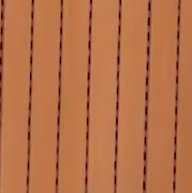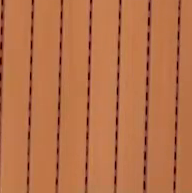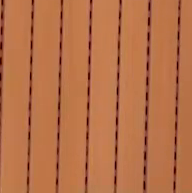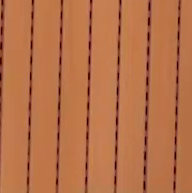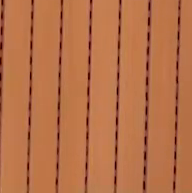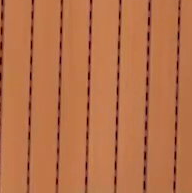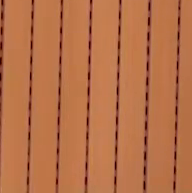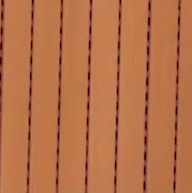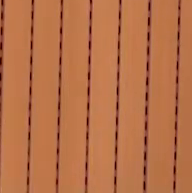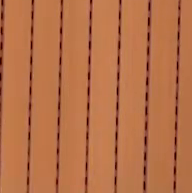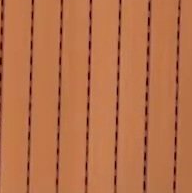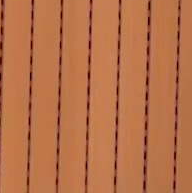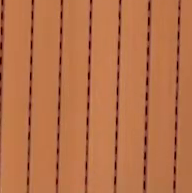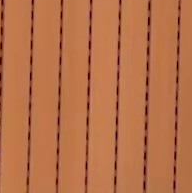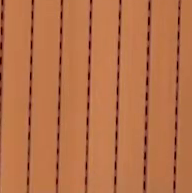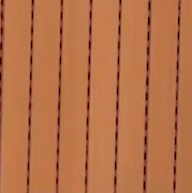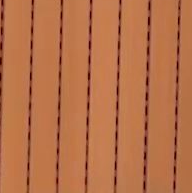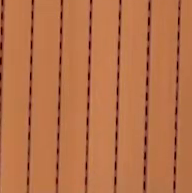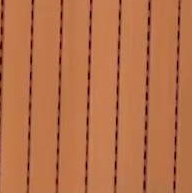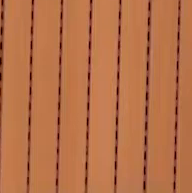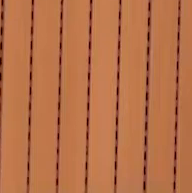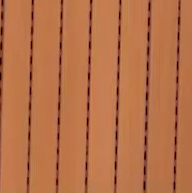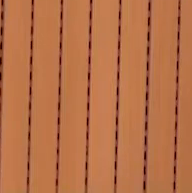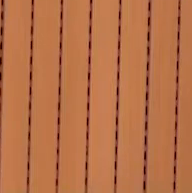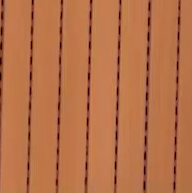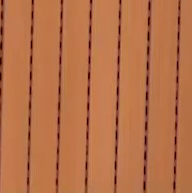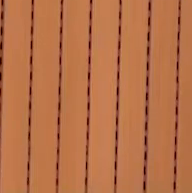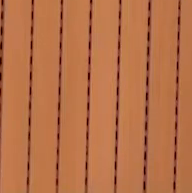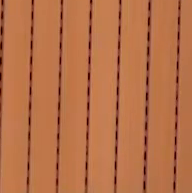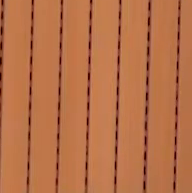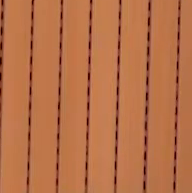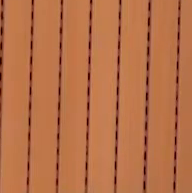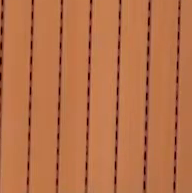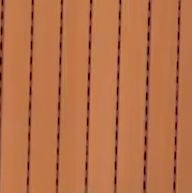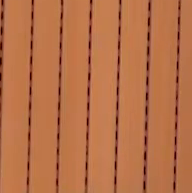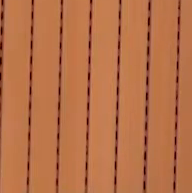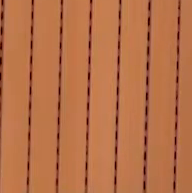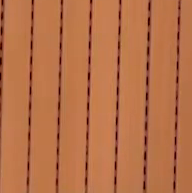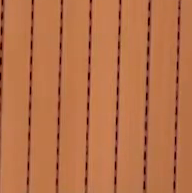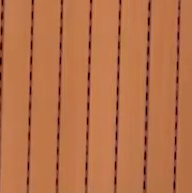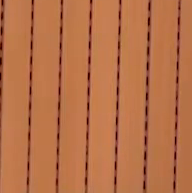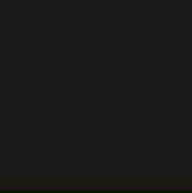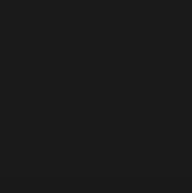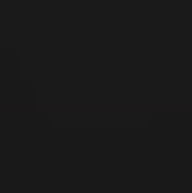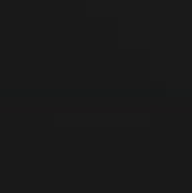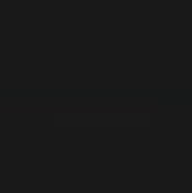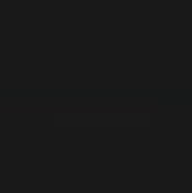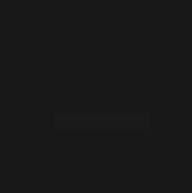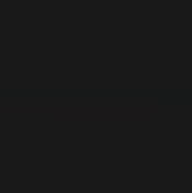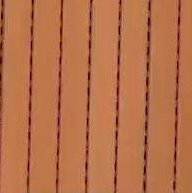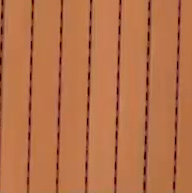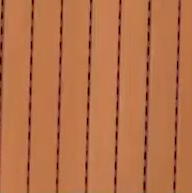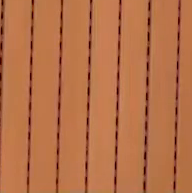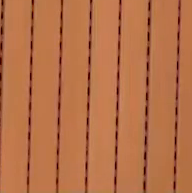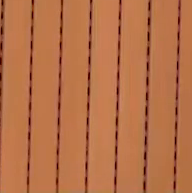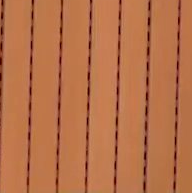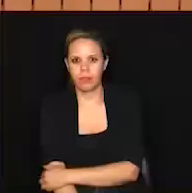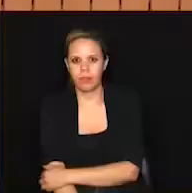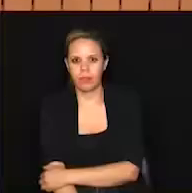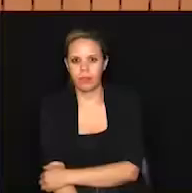você, aí eu ouço o Renato, aí eu volto para você, a gente vê se é possível, e depois a gente vai aqui para o encerramento. Renato